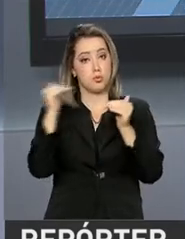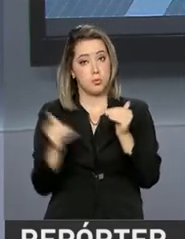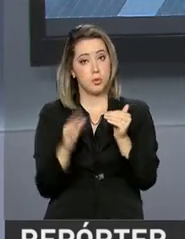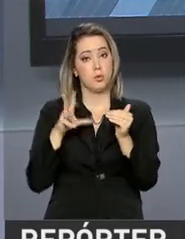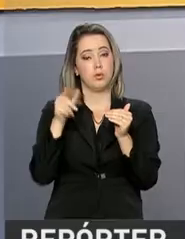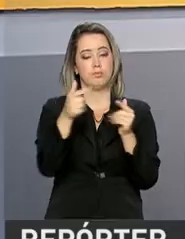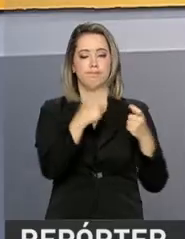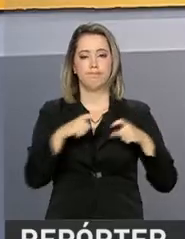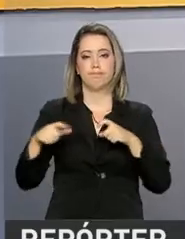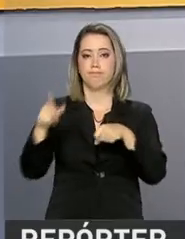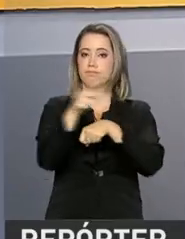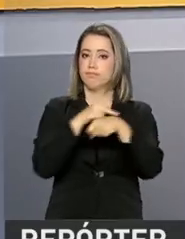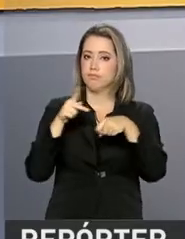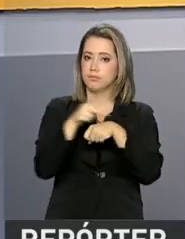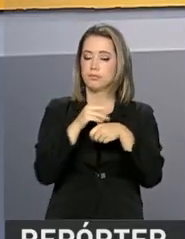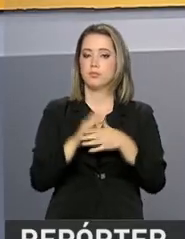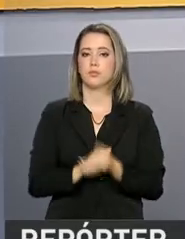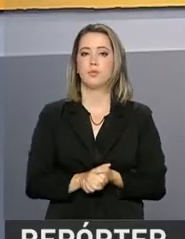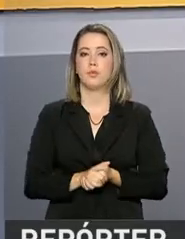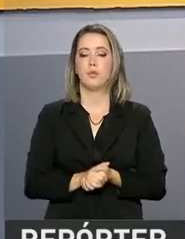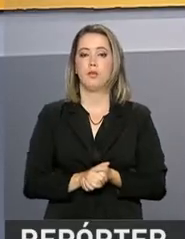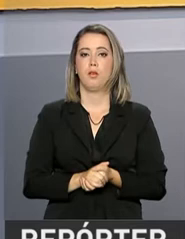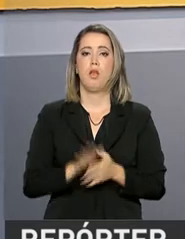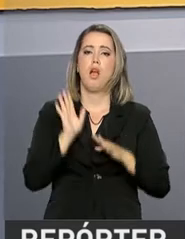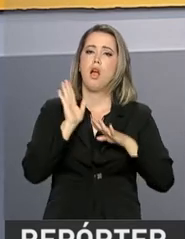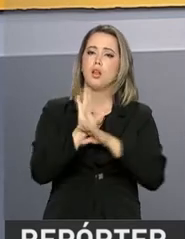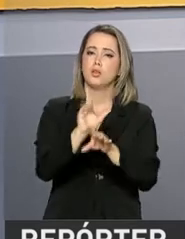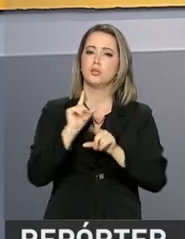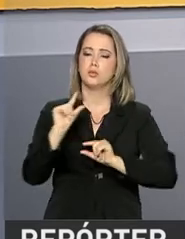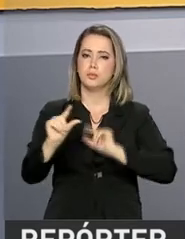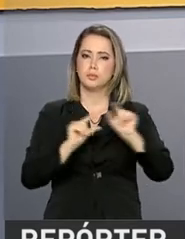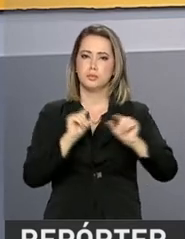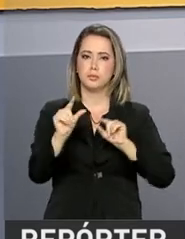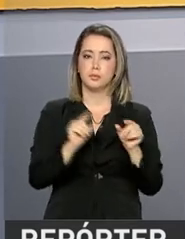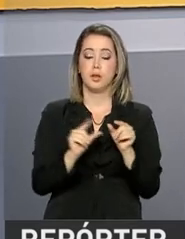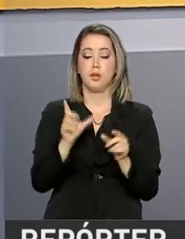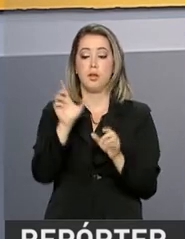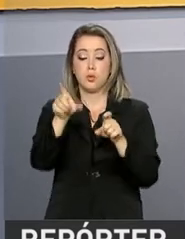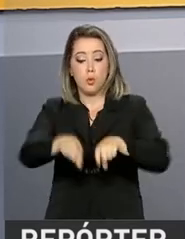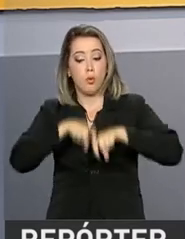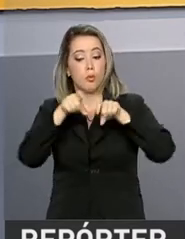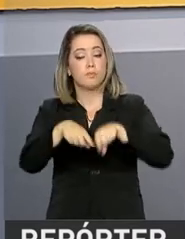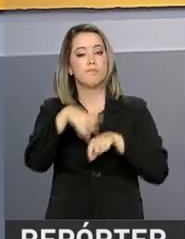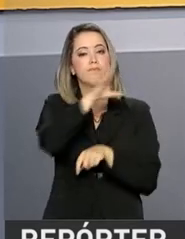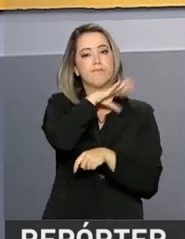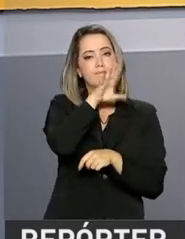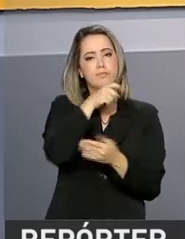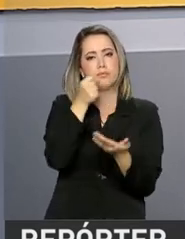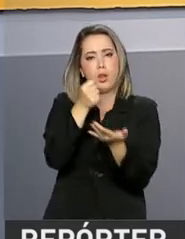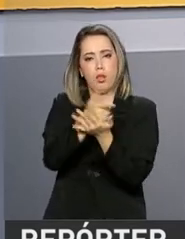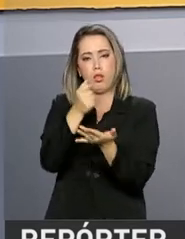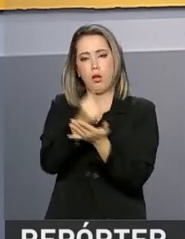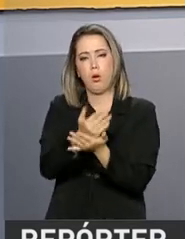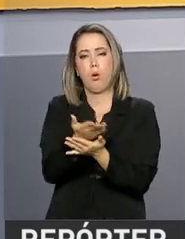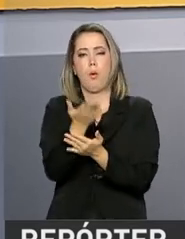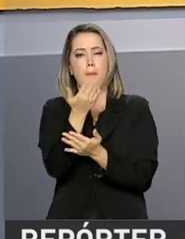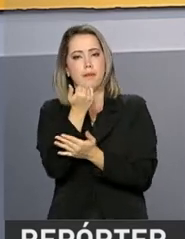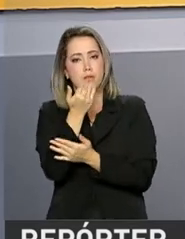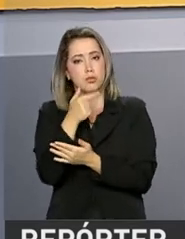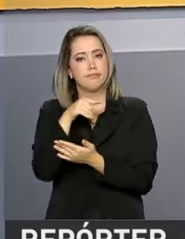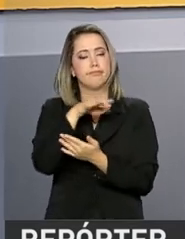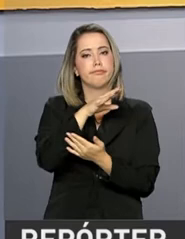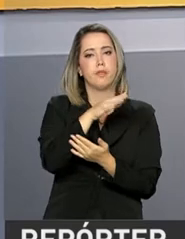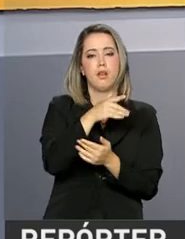país ajudar pequenos criadores de animais e agroindústrias na compra de produtos como milho arroz em